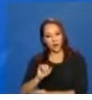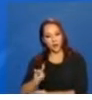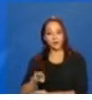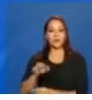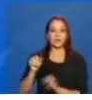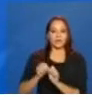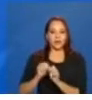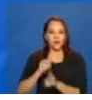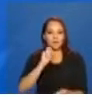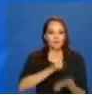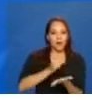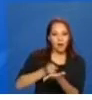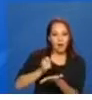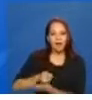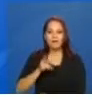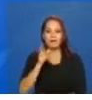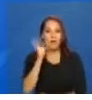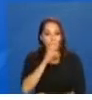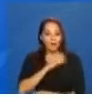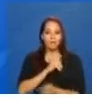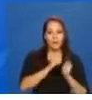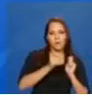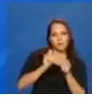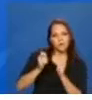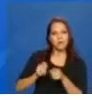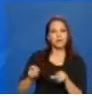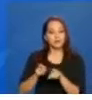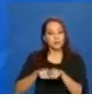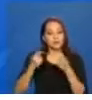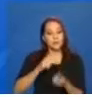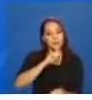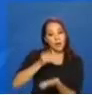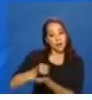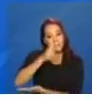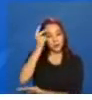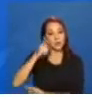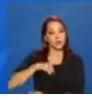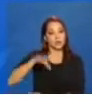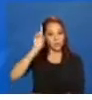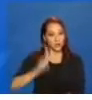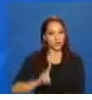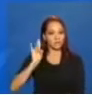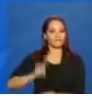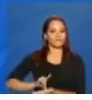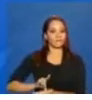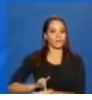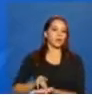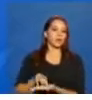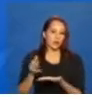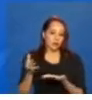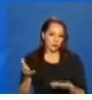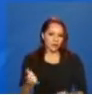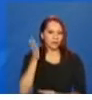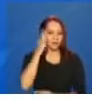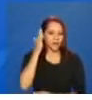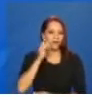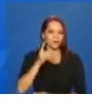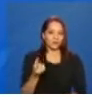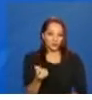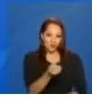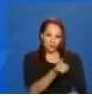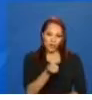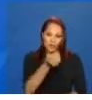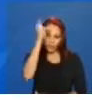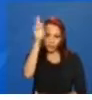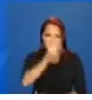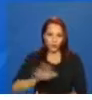mais rápido possível, mas que paguemos para as pessoas que têm o direito. Afinal de contas, o dinheiro é de todos e